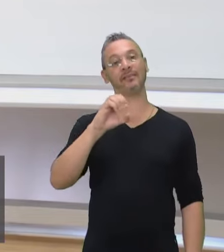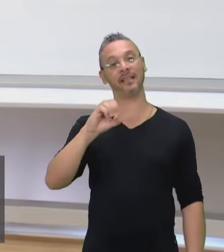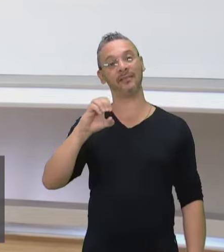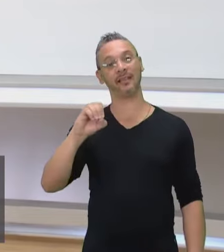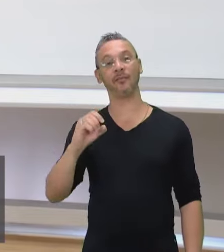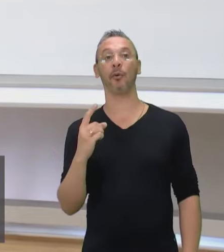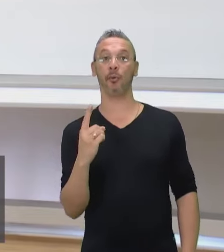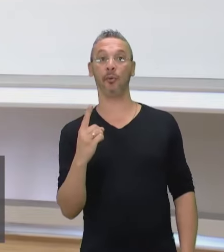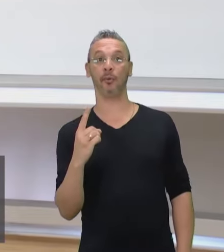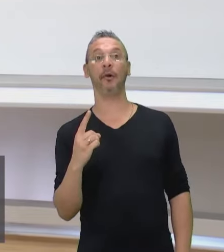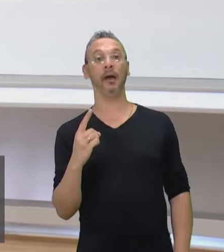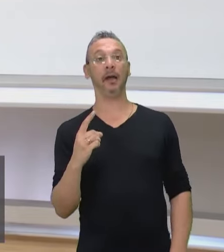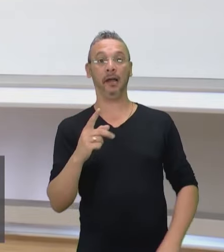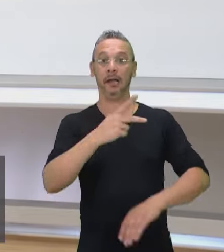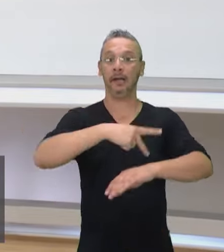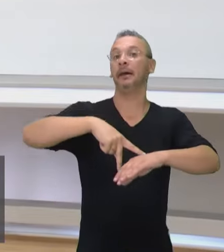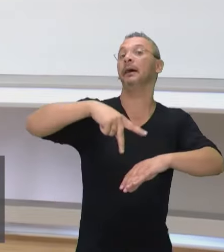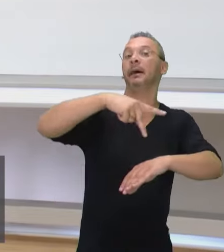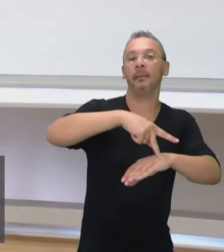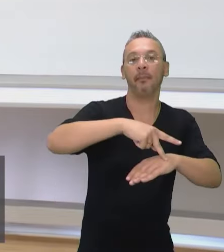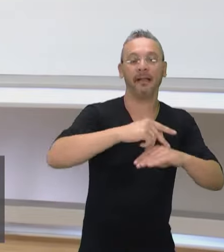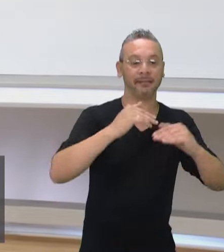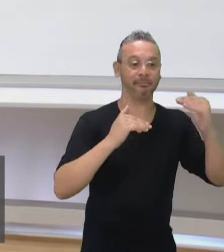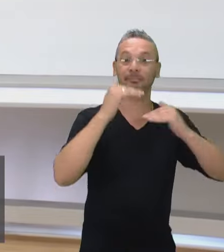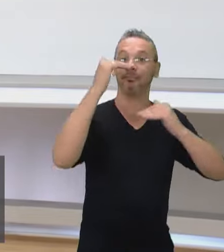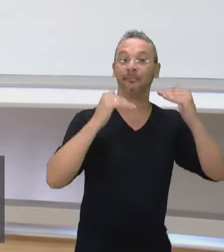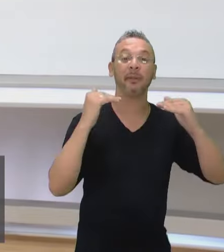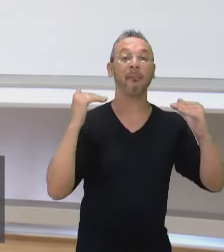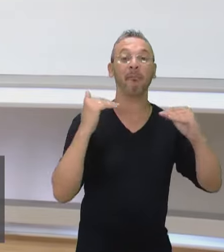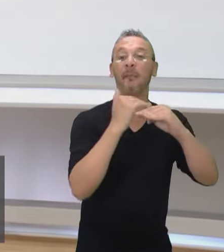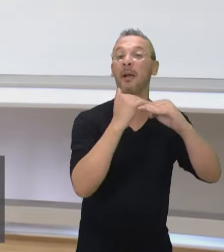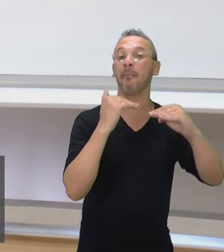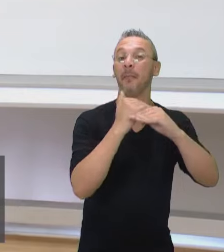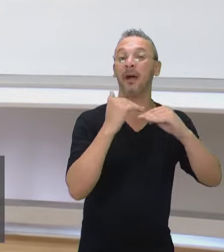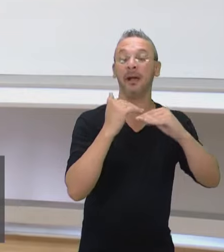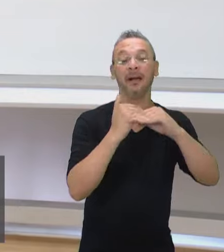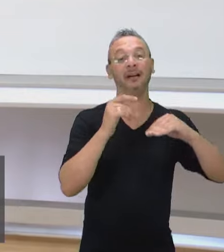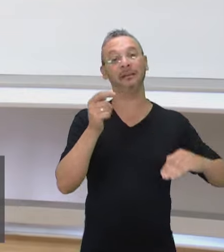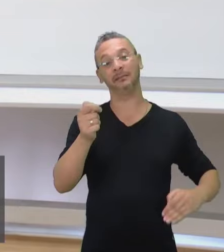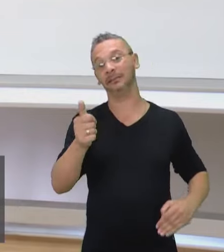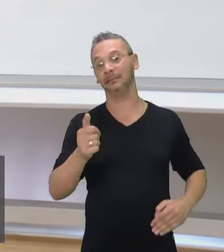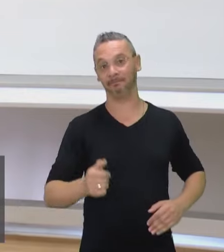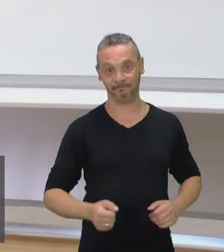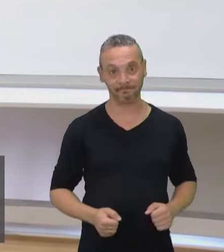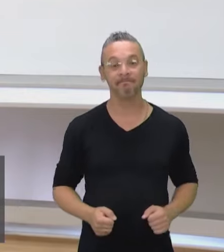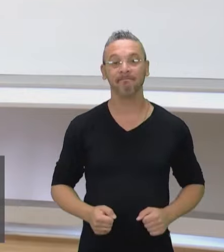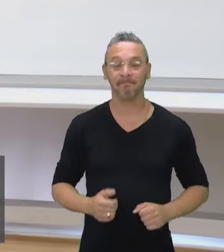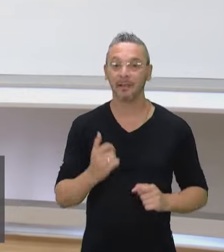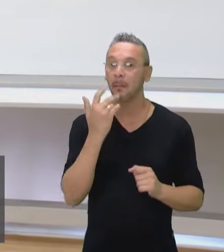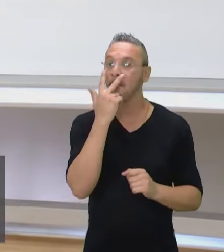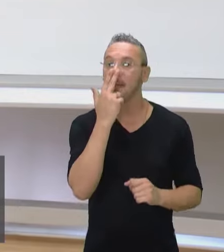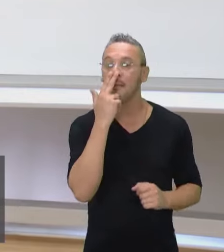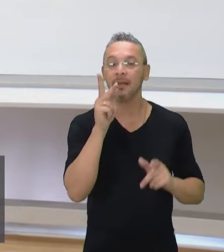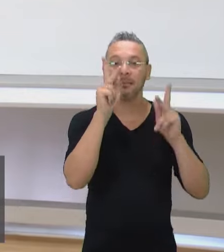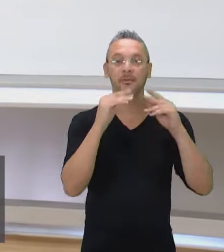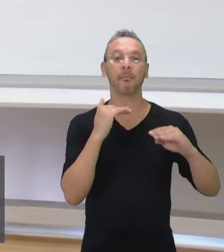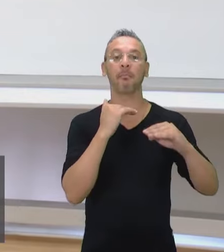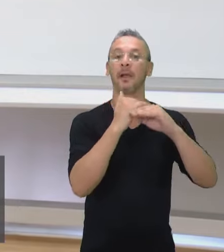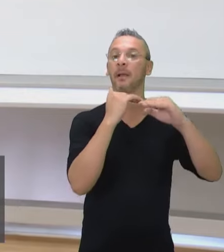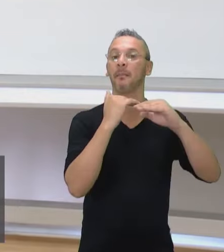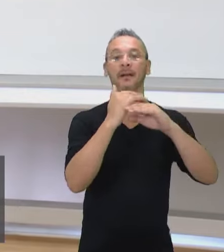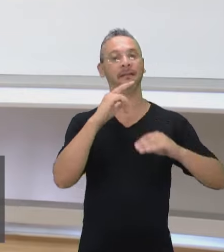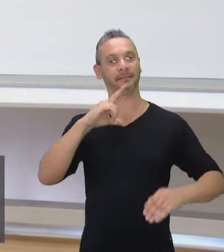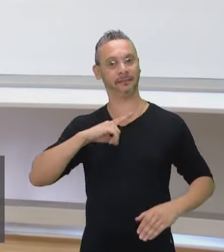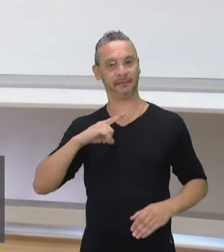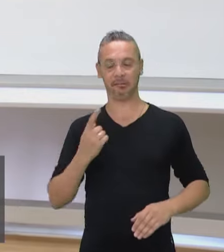0,0001, é um país muito pouco desigual, né? As condições são muito parecidas entre as pessoas, entre os mais ricos